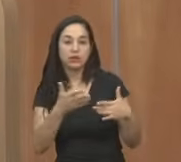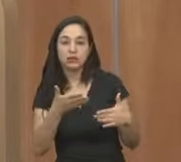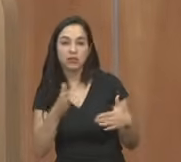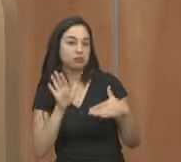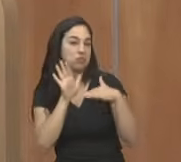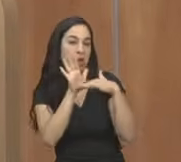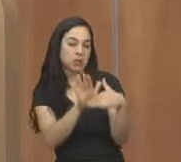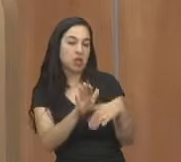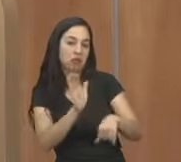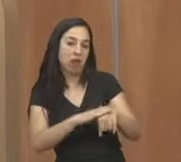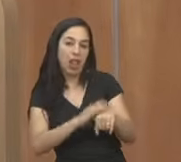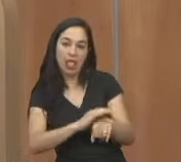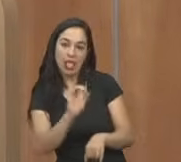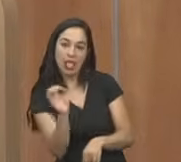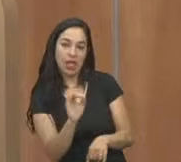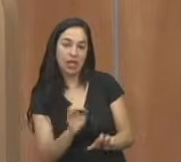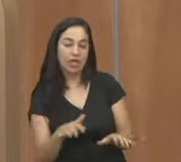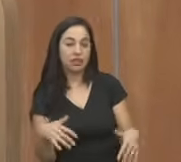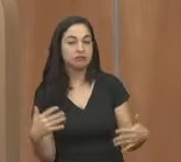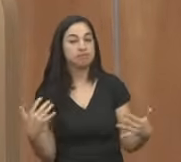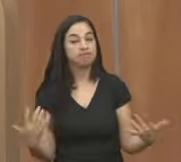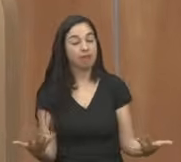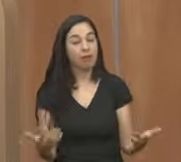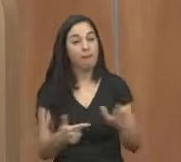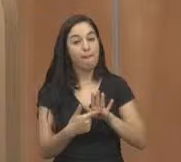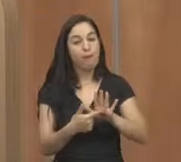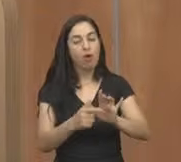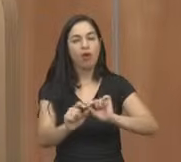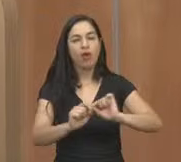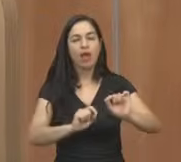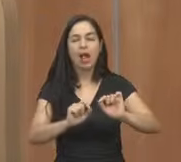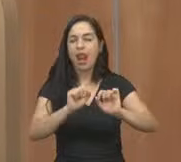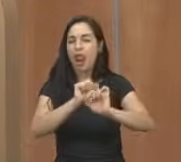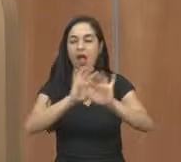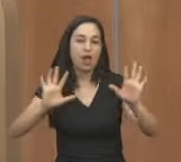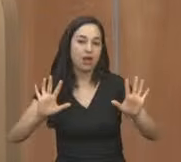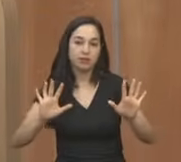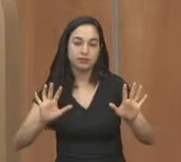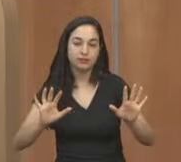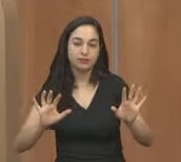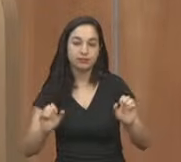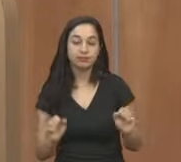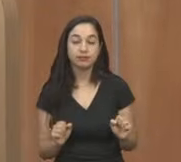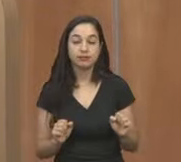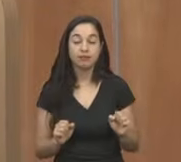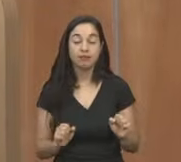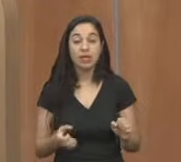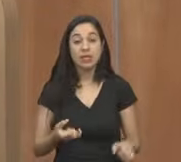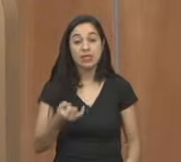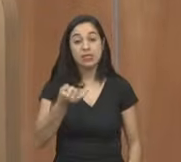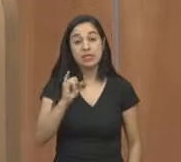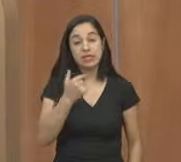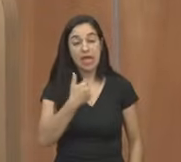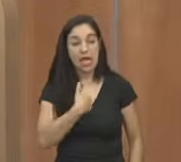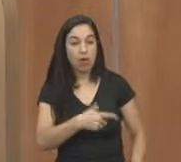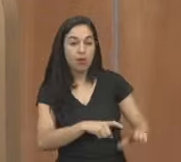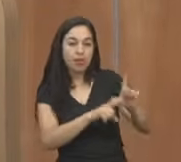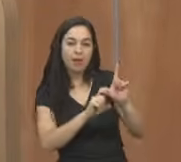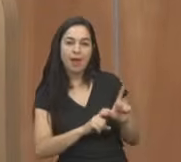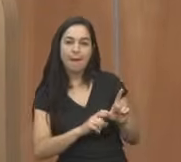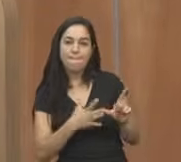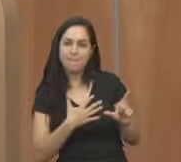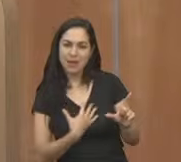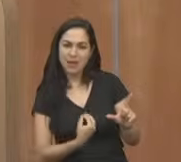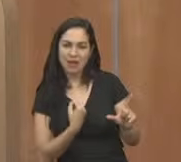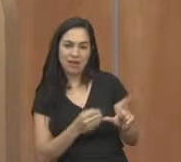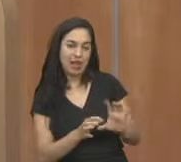de ir lá fazer pelo próximo. Isso mostra, fica muito claro, que se eu depender, deixar minha vida